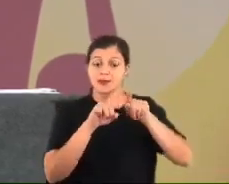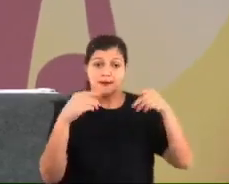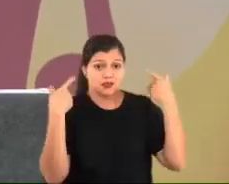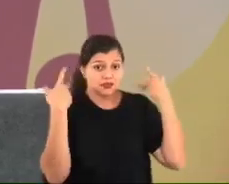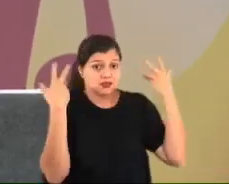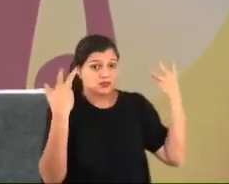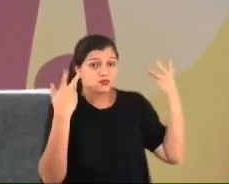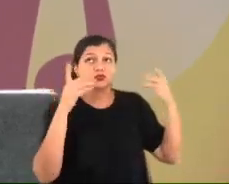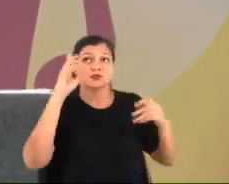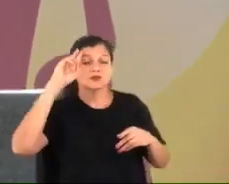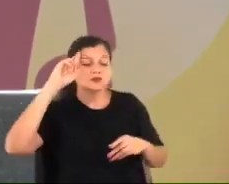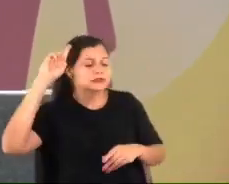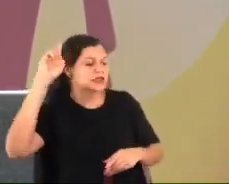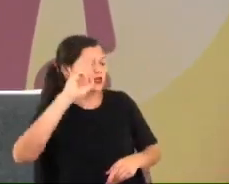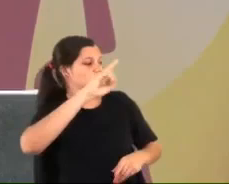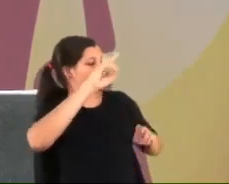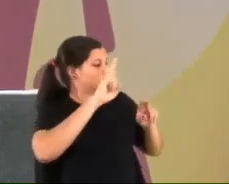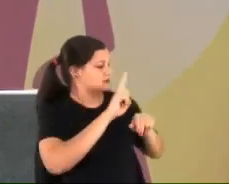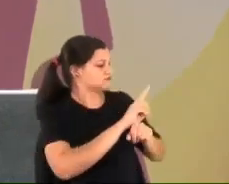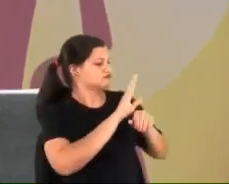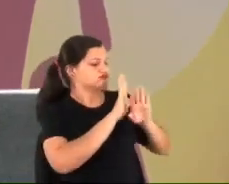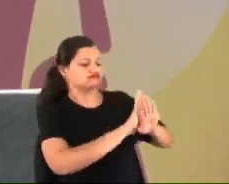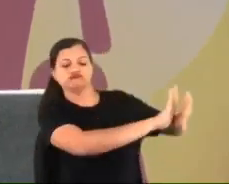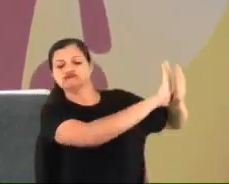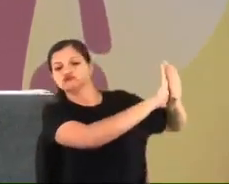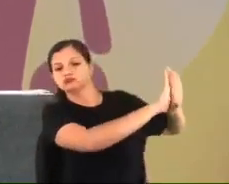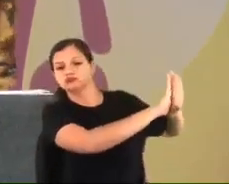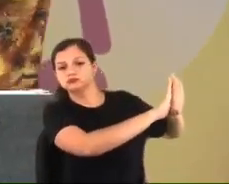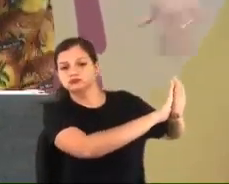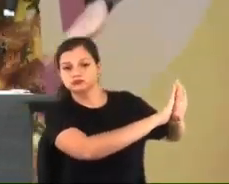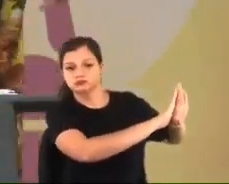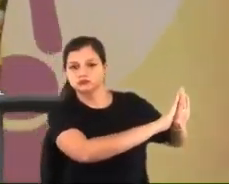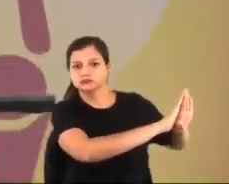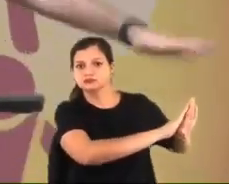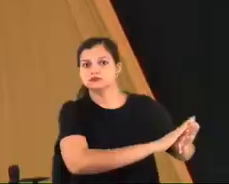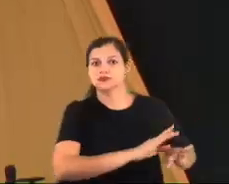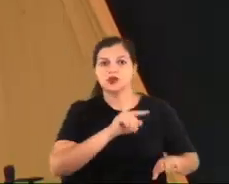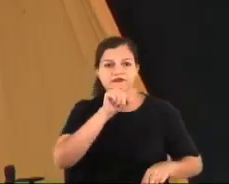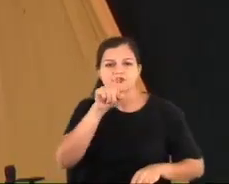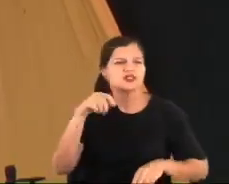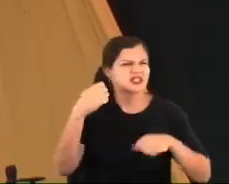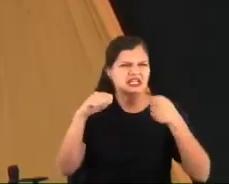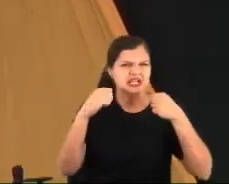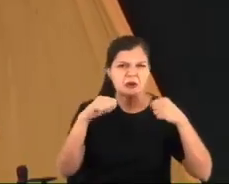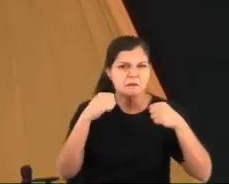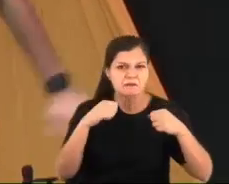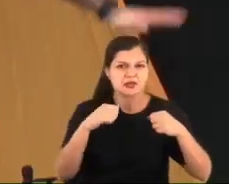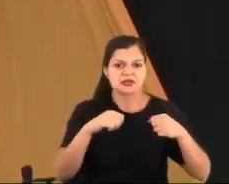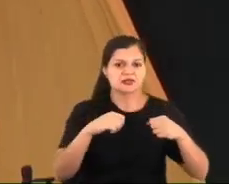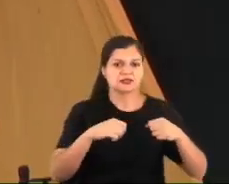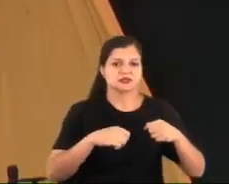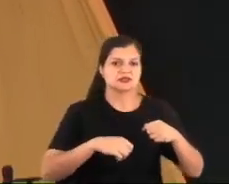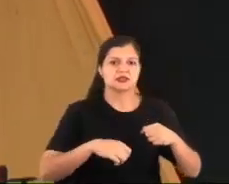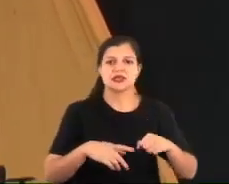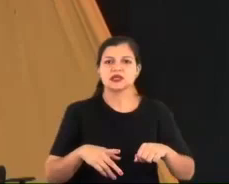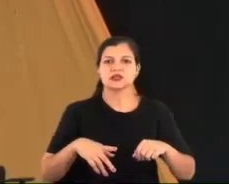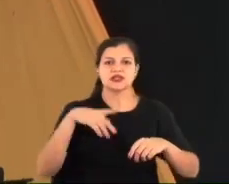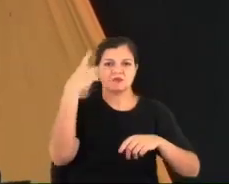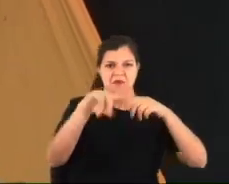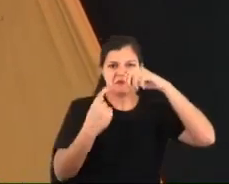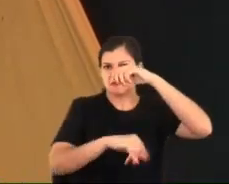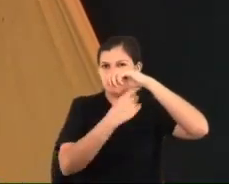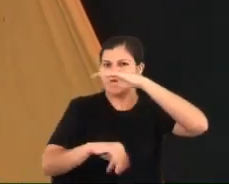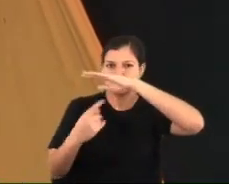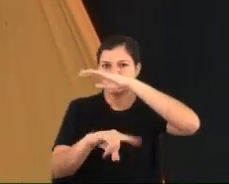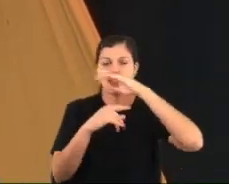o repreenda. Gente, Deus repreende o inimigo. Você não precisa ficar com aquelas mandingas, chuta aquele laço, não sei o que, tarará.